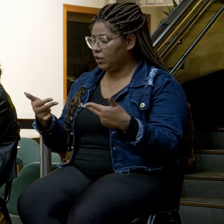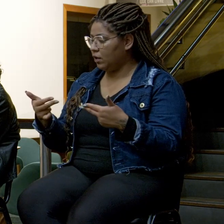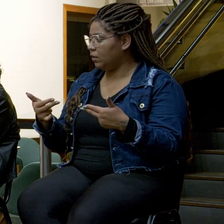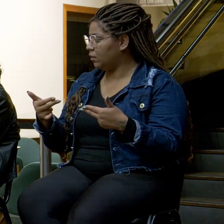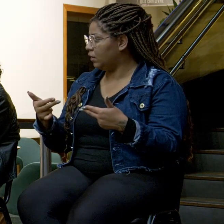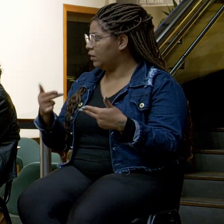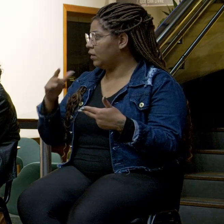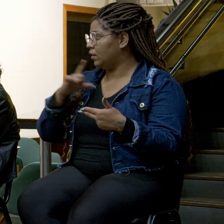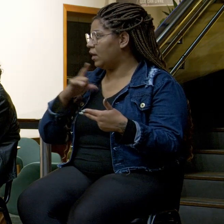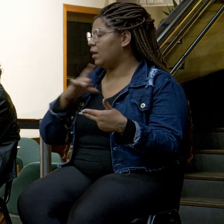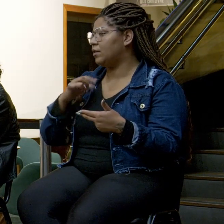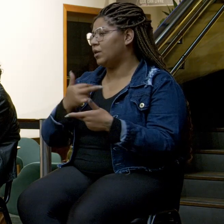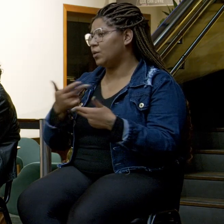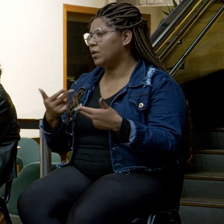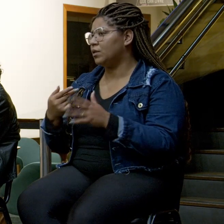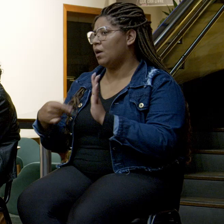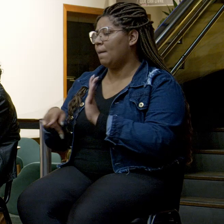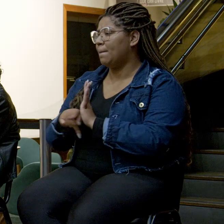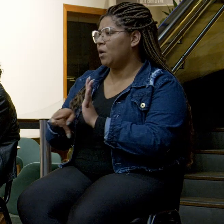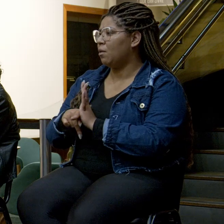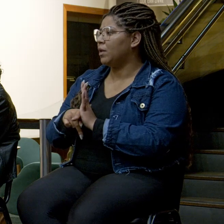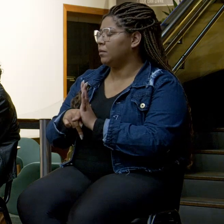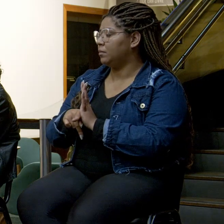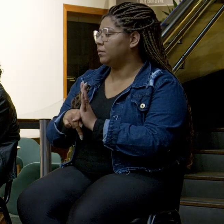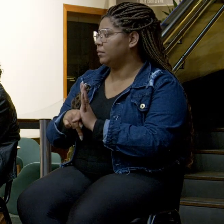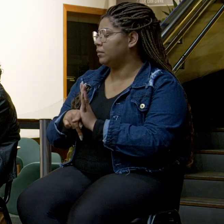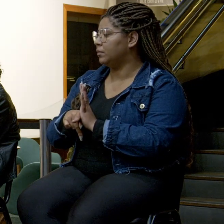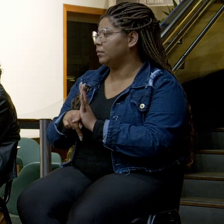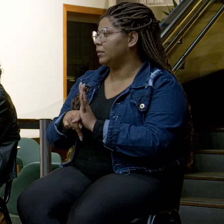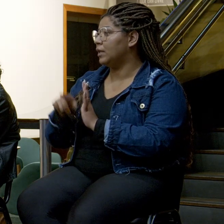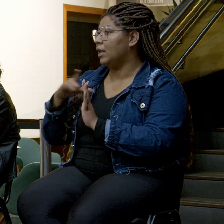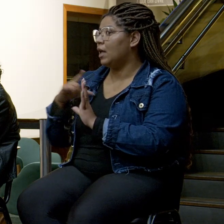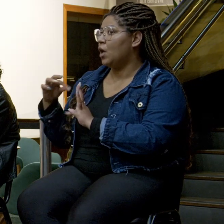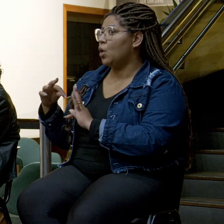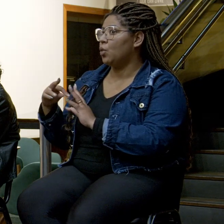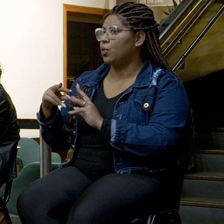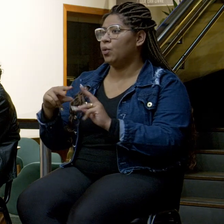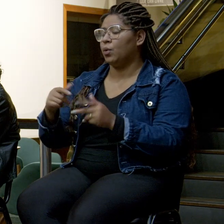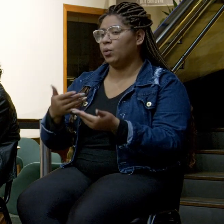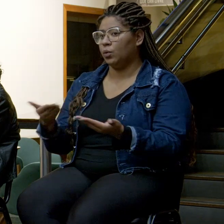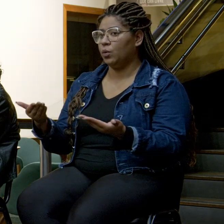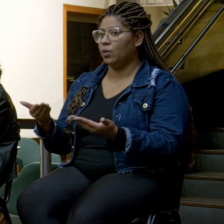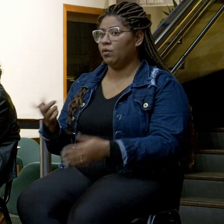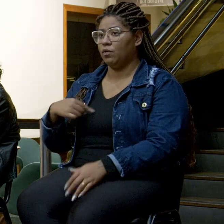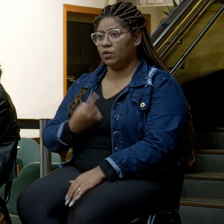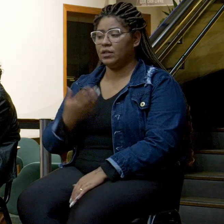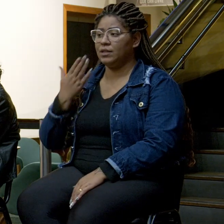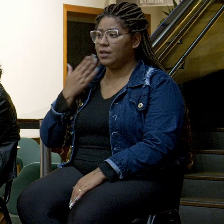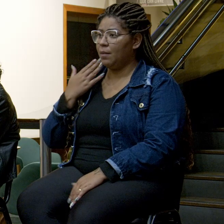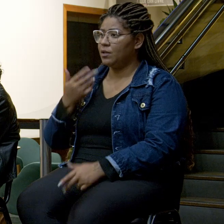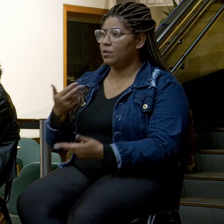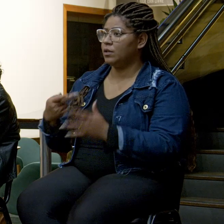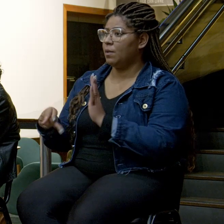né, essas hierarquias, essas construções sociais de gênero atravessam tudo, inclusive a crítica, inclusive a recepção dos